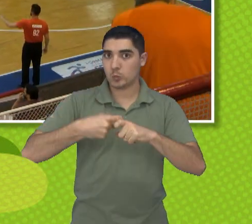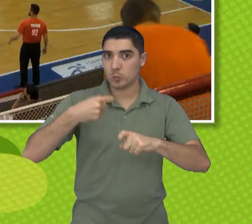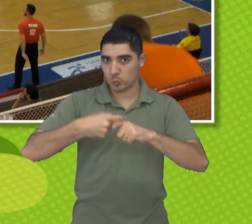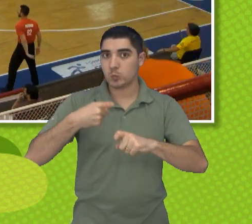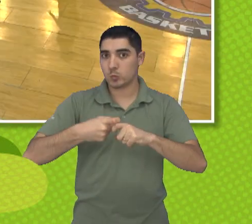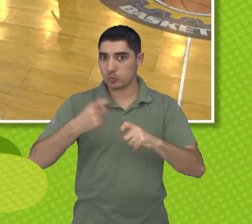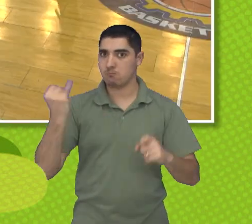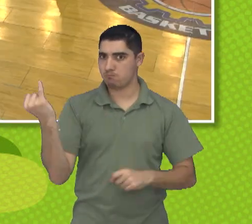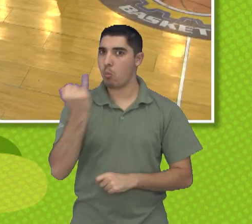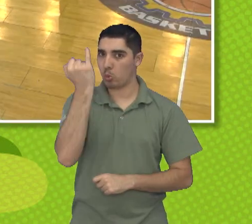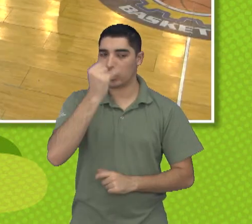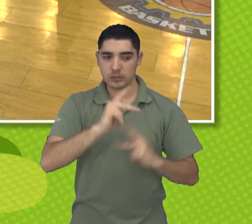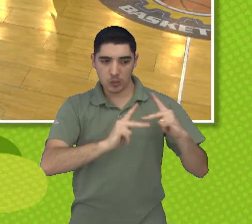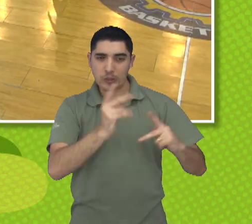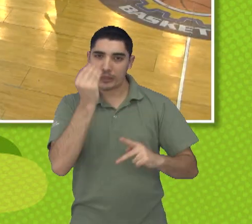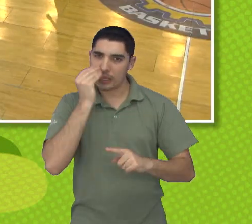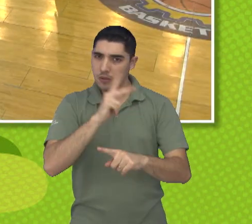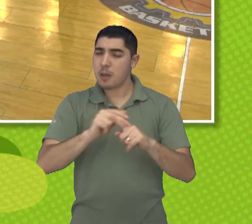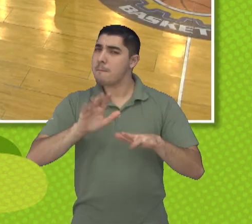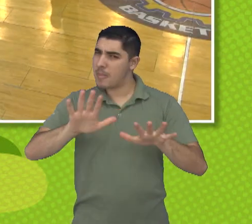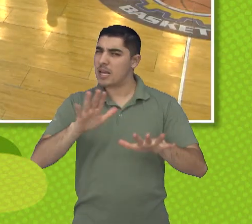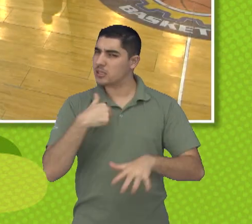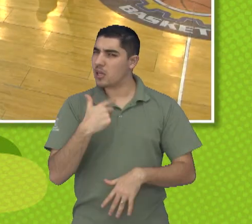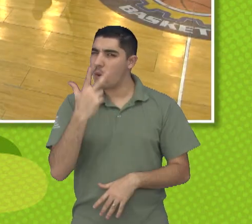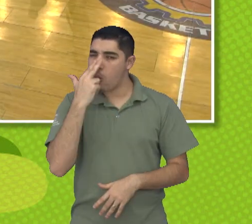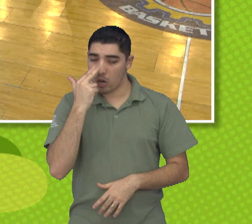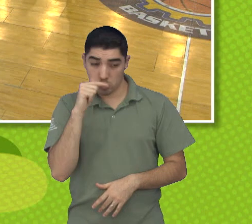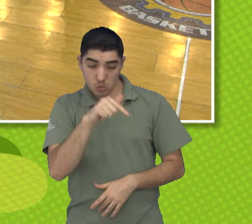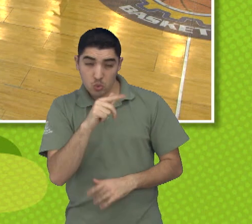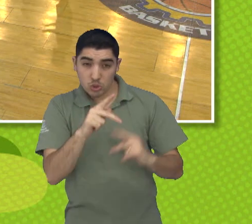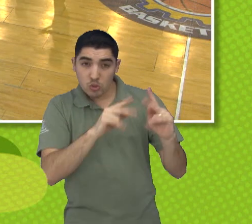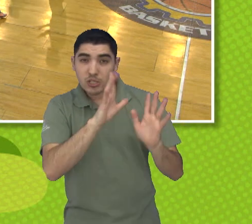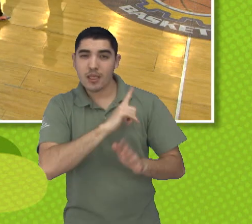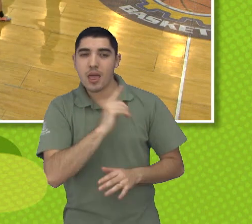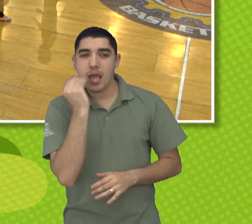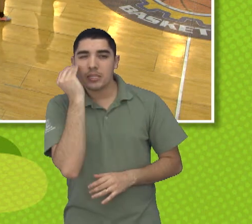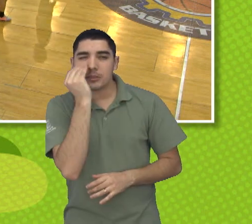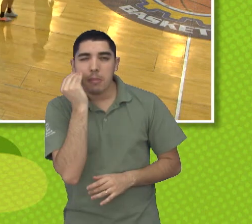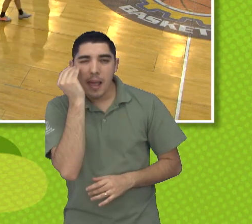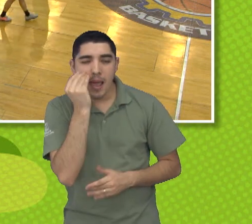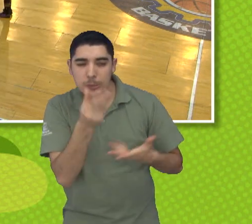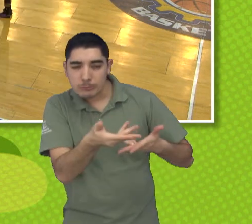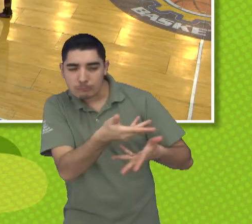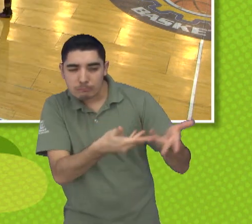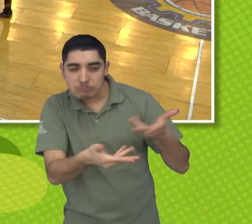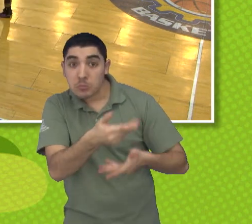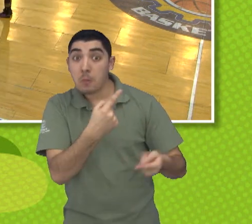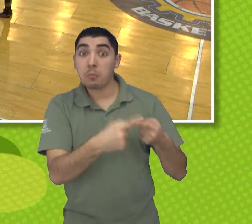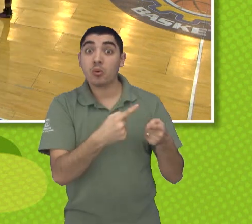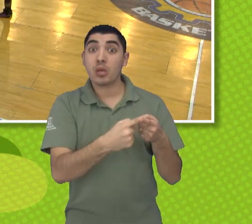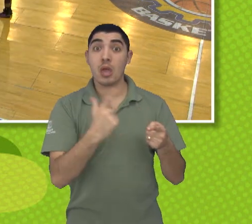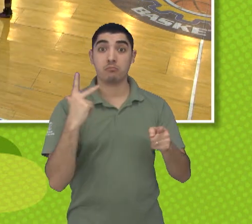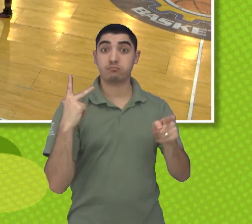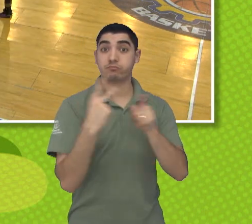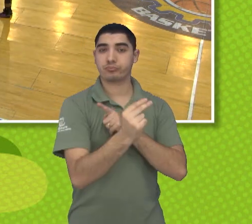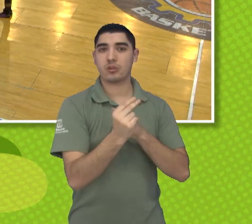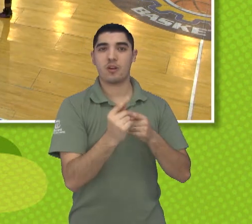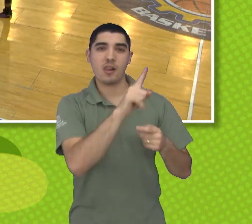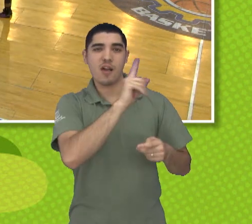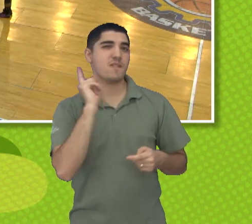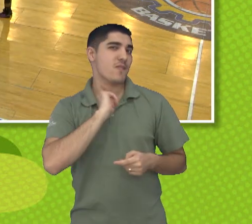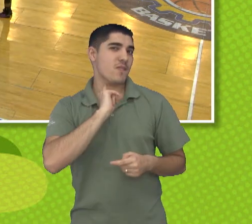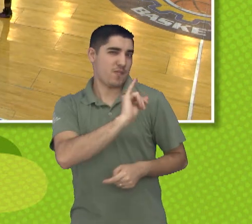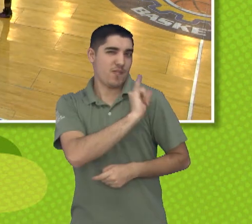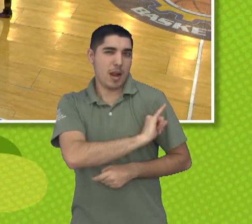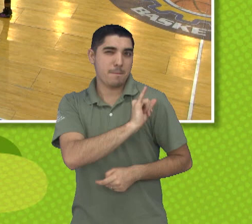jogo grande, mas que o São José ele vem com uma bagagem muito boa, porque conseguiu ganhar aquele primeiro jogo contra o Flamengo de uma